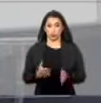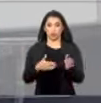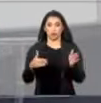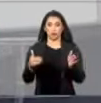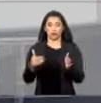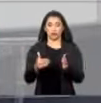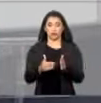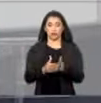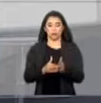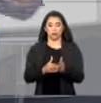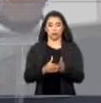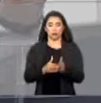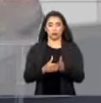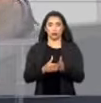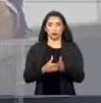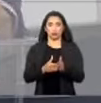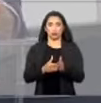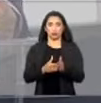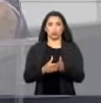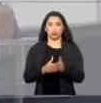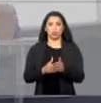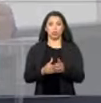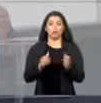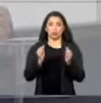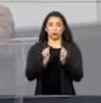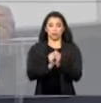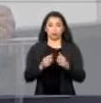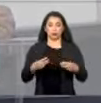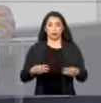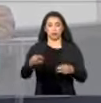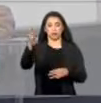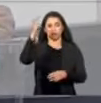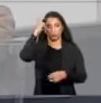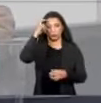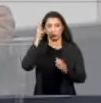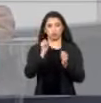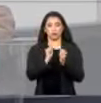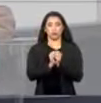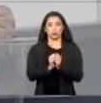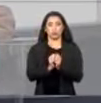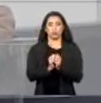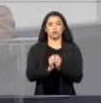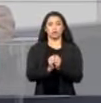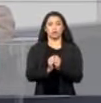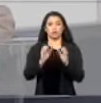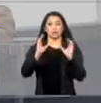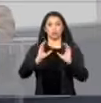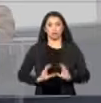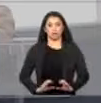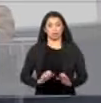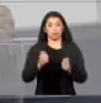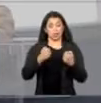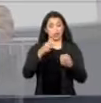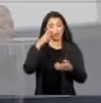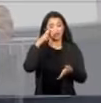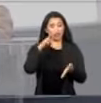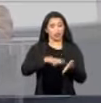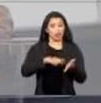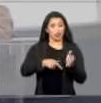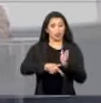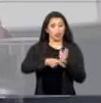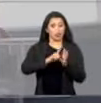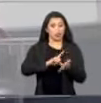incorporaram o Ministério da Cultura ao Ministério da Cidadania deviam ler este documento antes de praticar